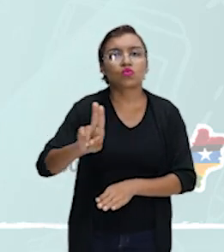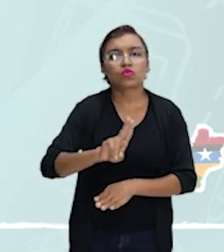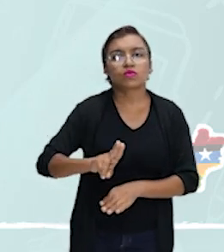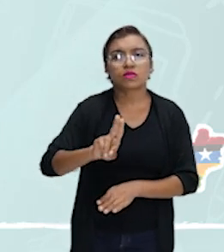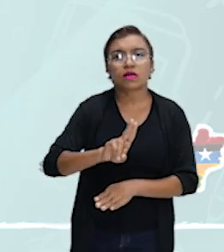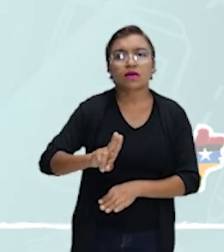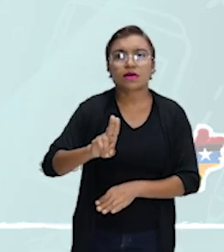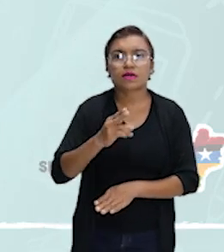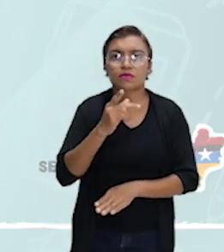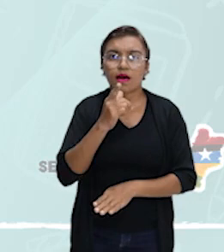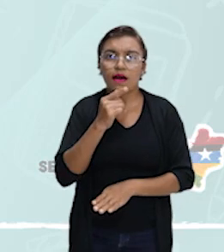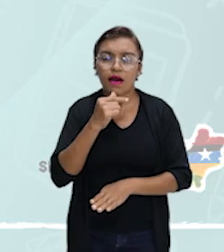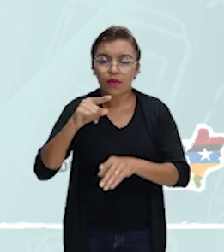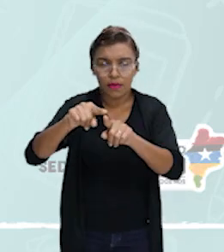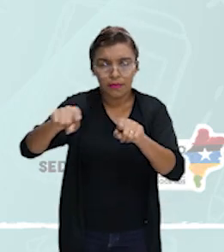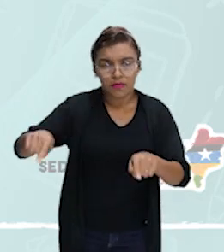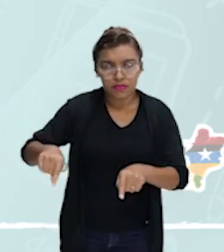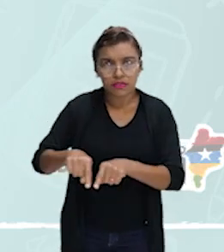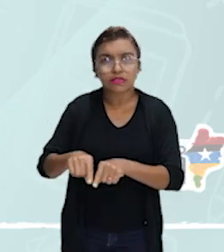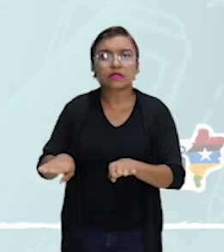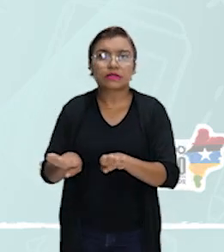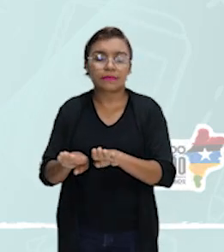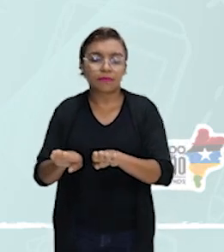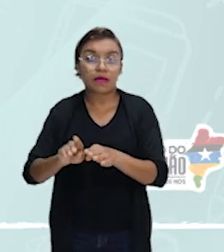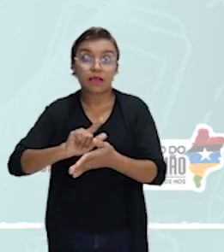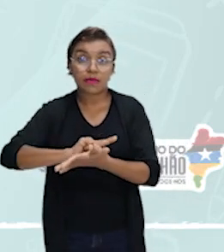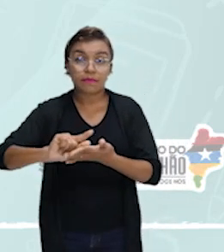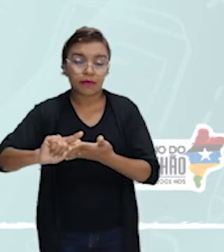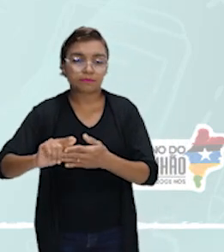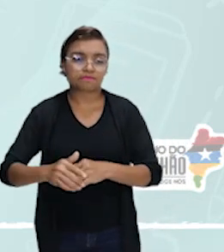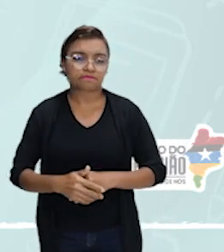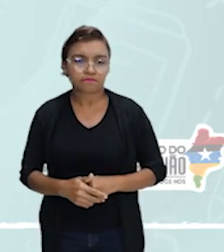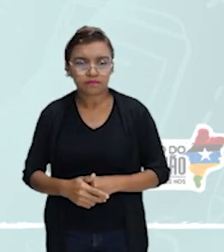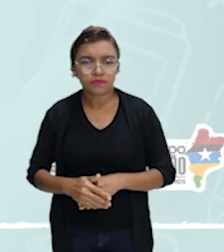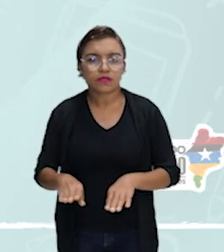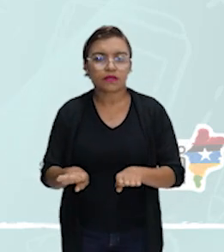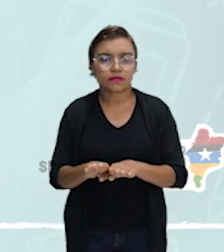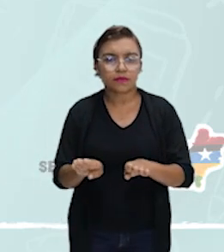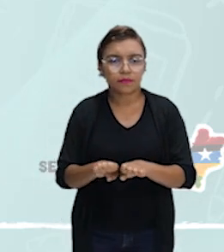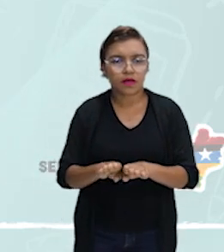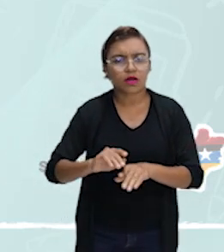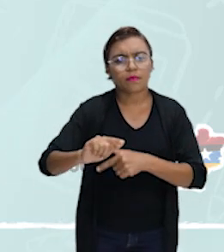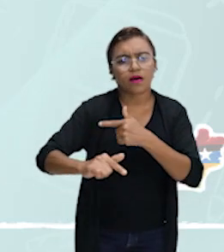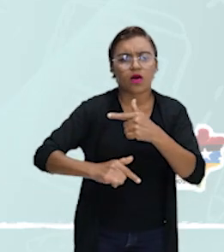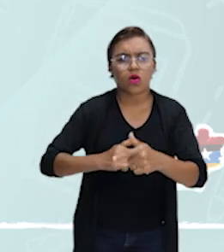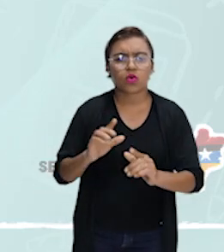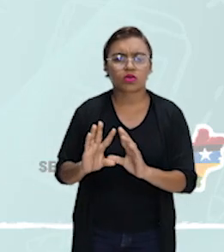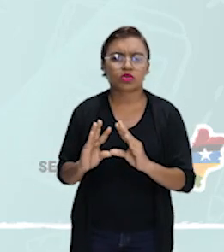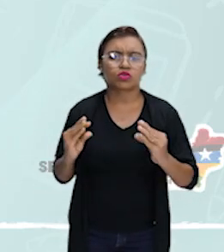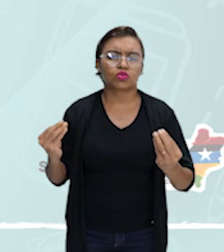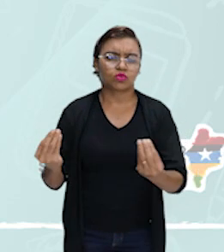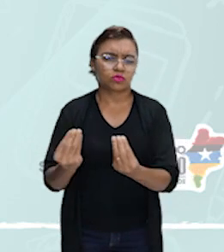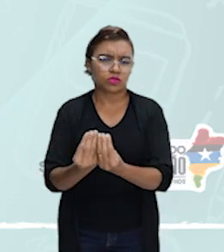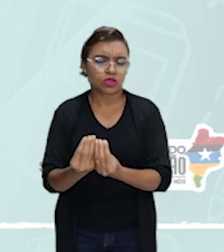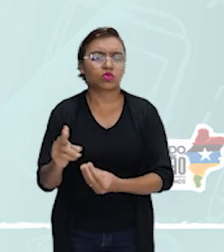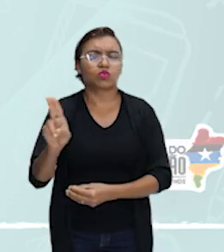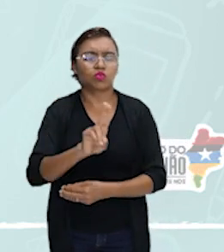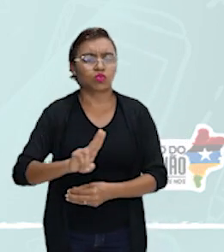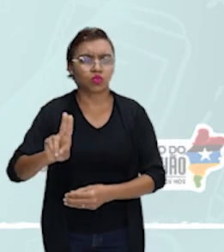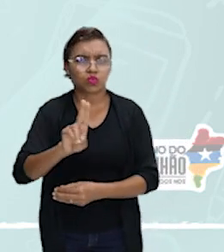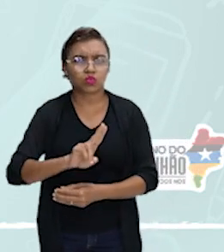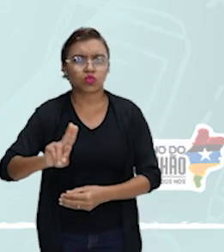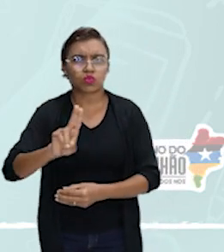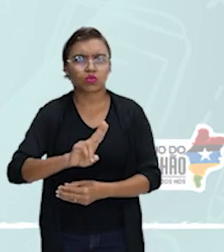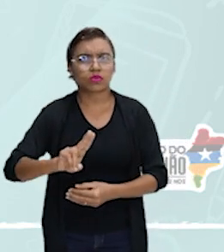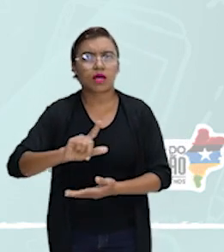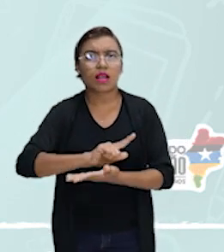das piscinas. Show? Sulfato de alumínio, uma outra substância utilizada no tratamento da água que vai